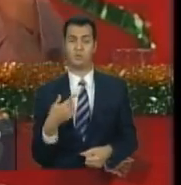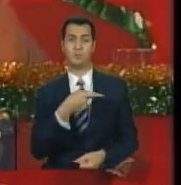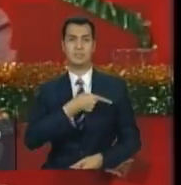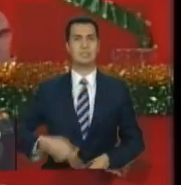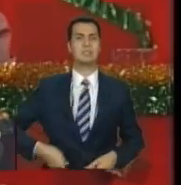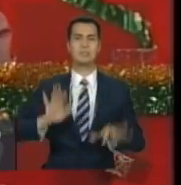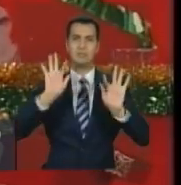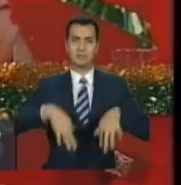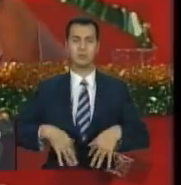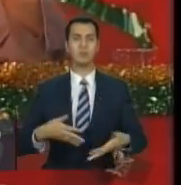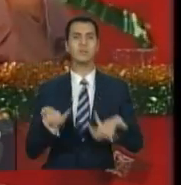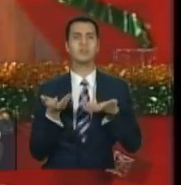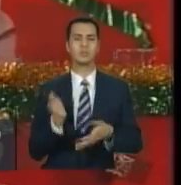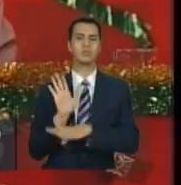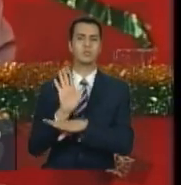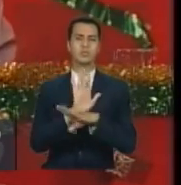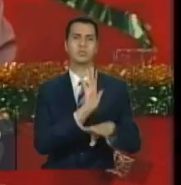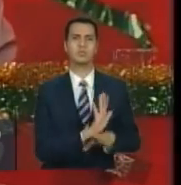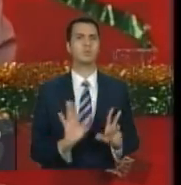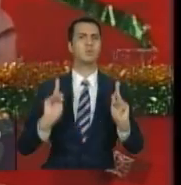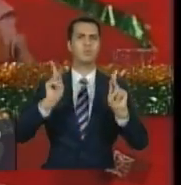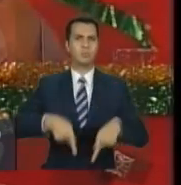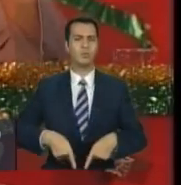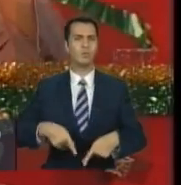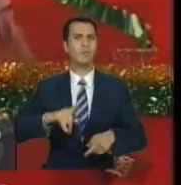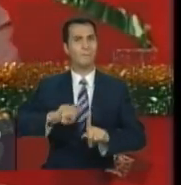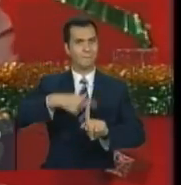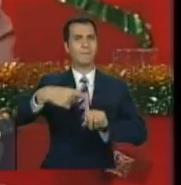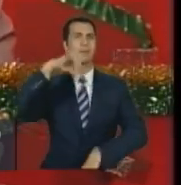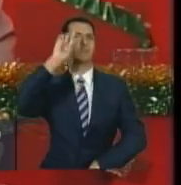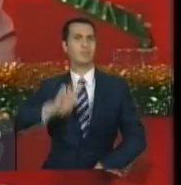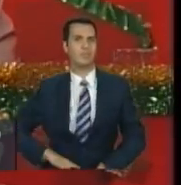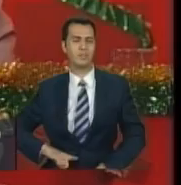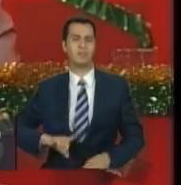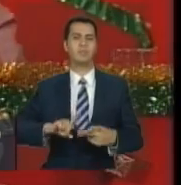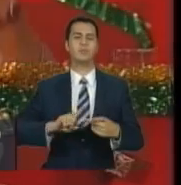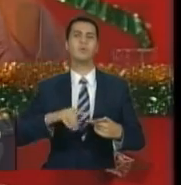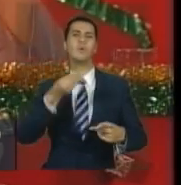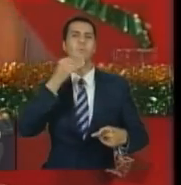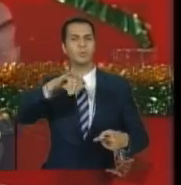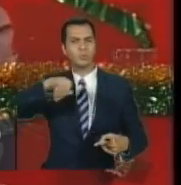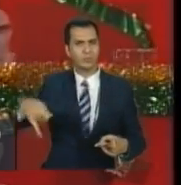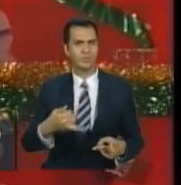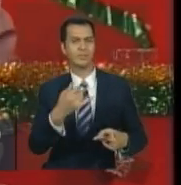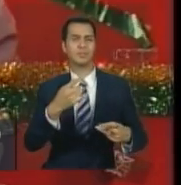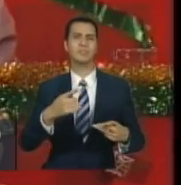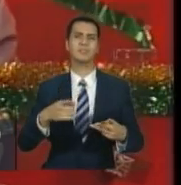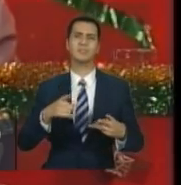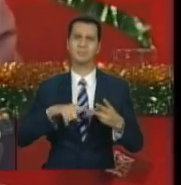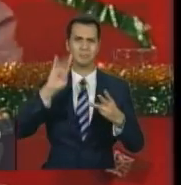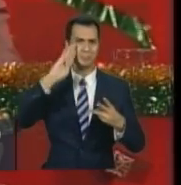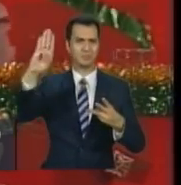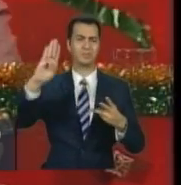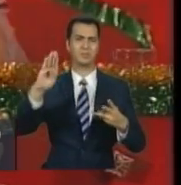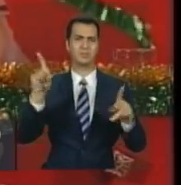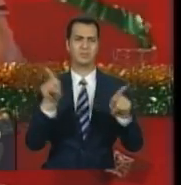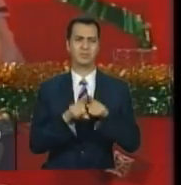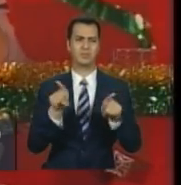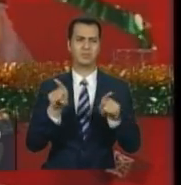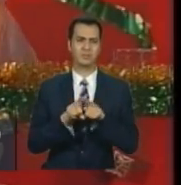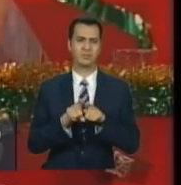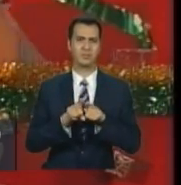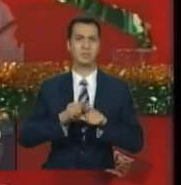mais populações com direitos, com oportunidades e, sobretudo, com